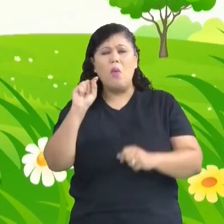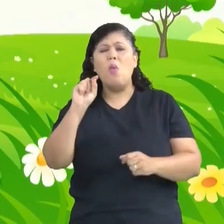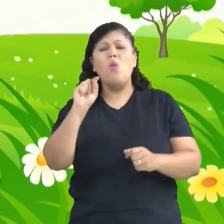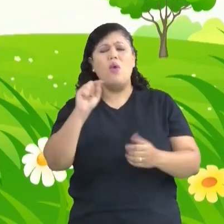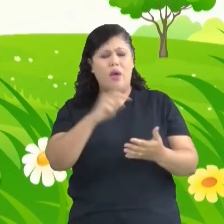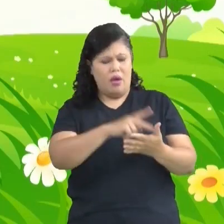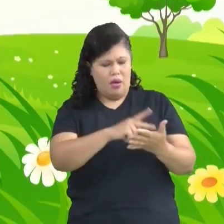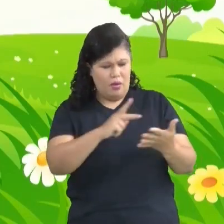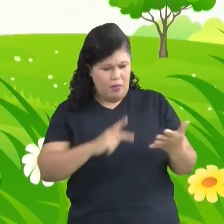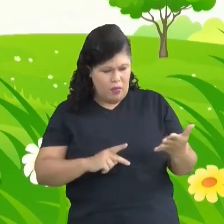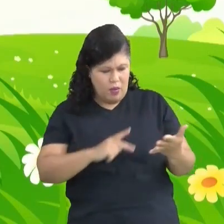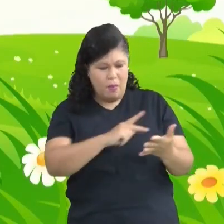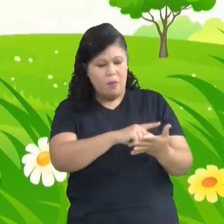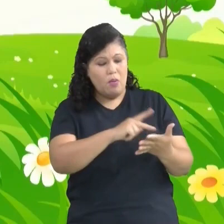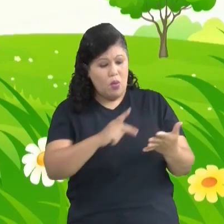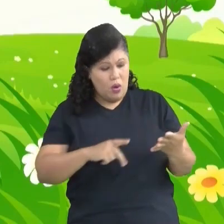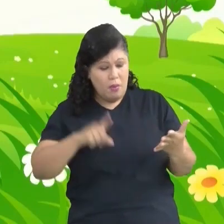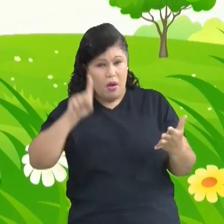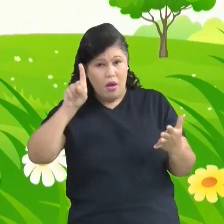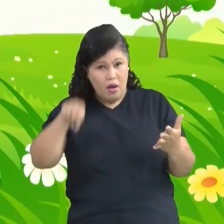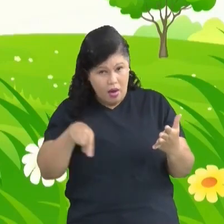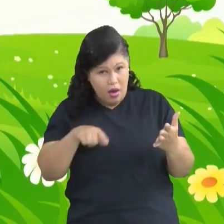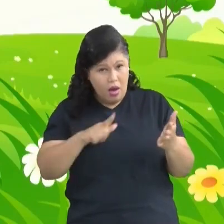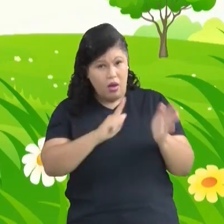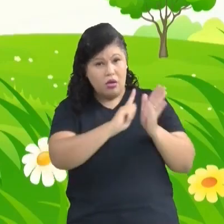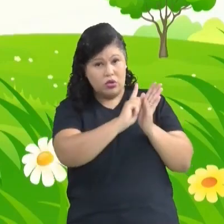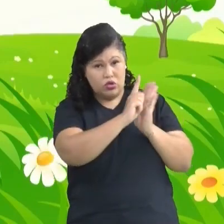poema, ele é um texto, ele é um gênero